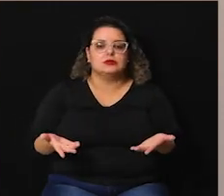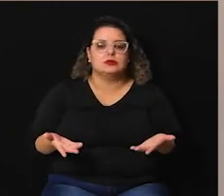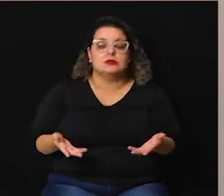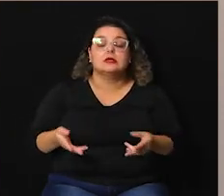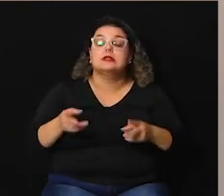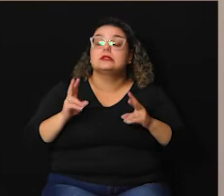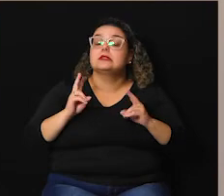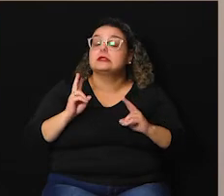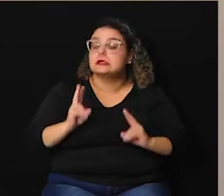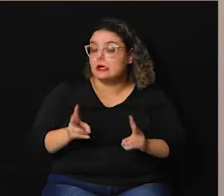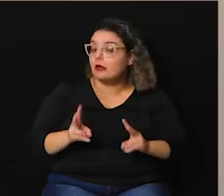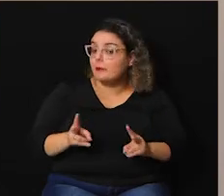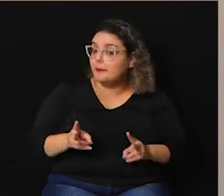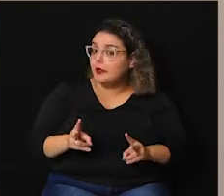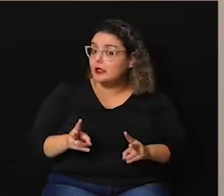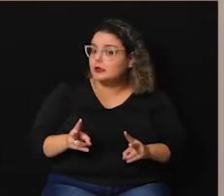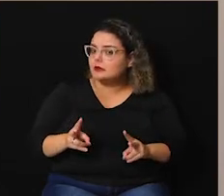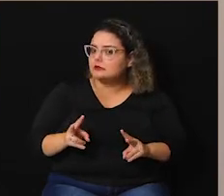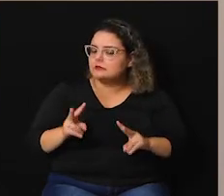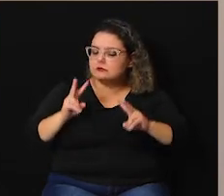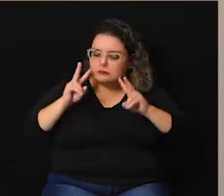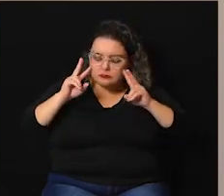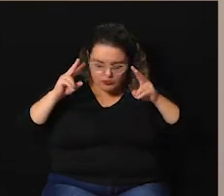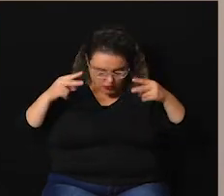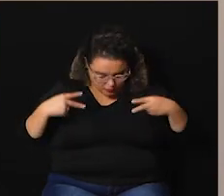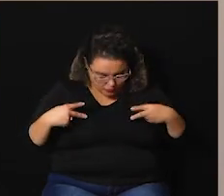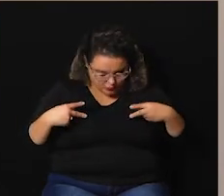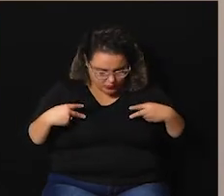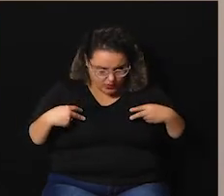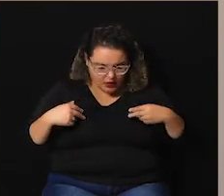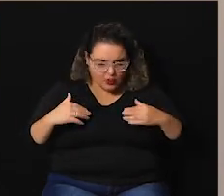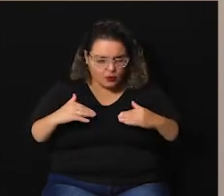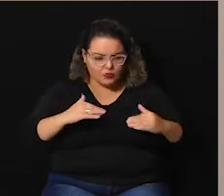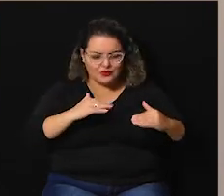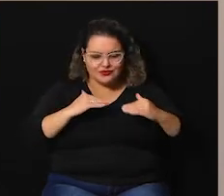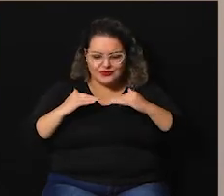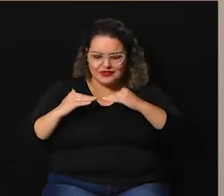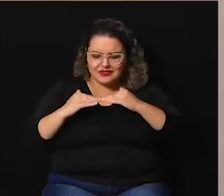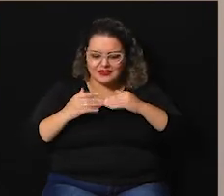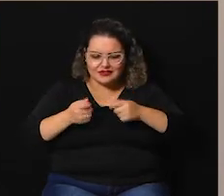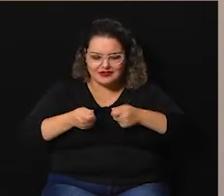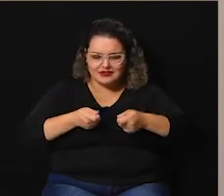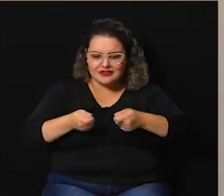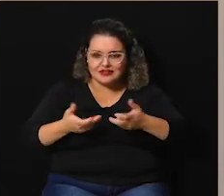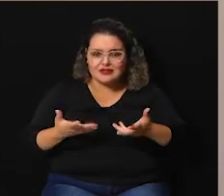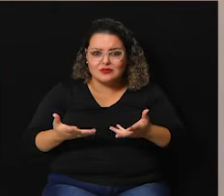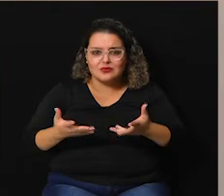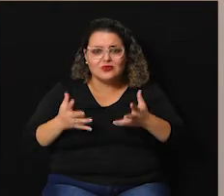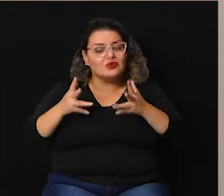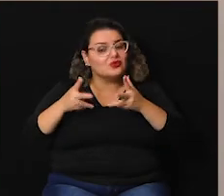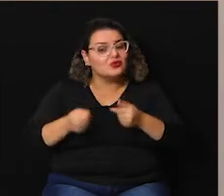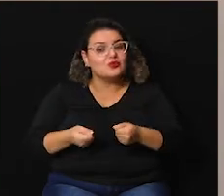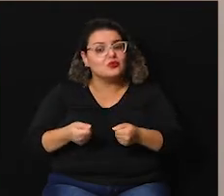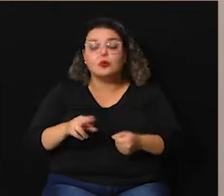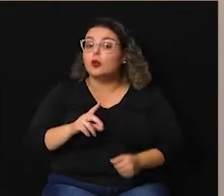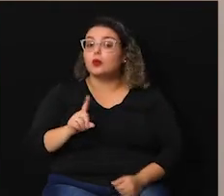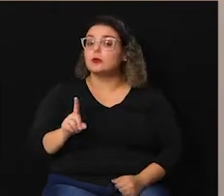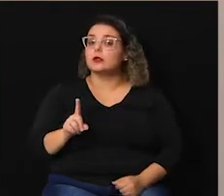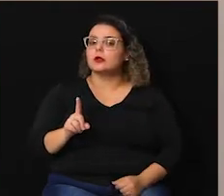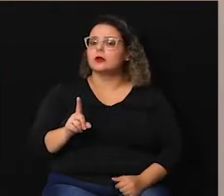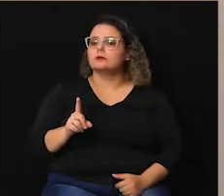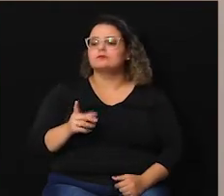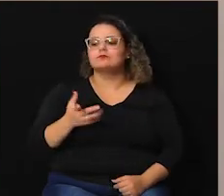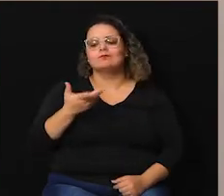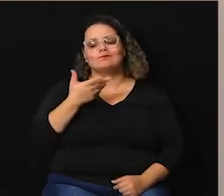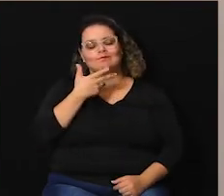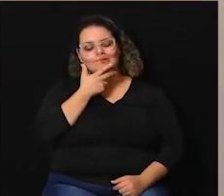tenho sempre que olhar, bom, estou em equilíbrio? Estou em afinidade com tudo isso? Ou não?